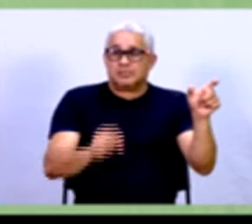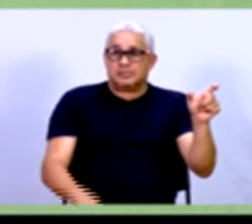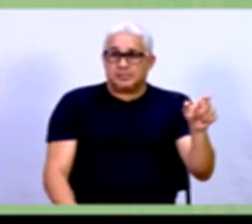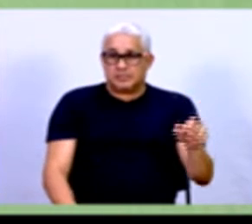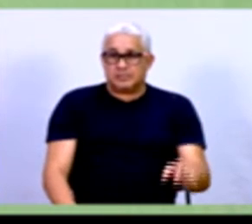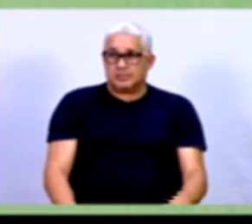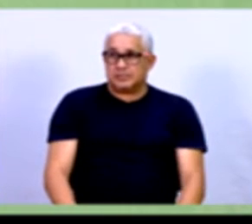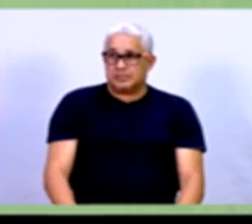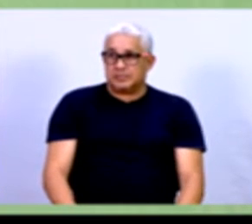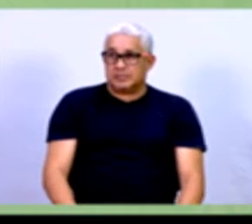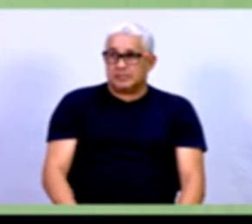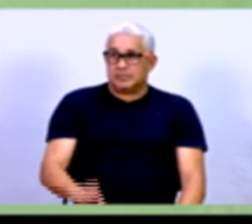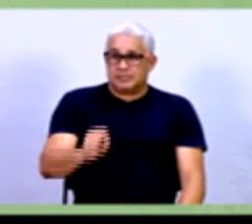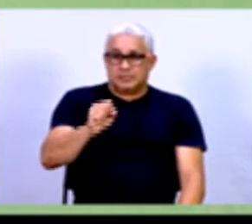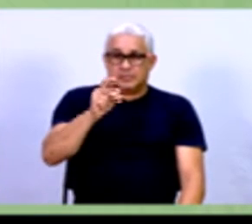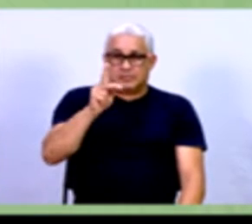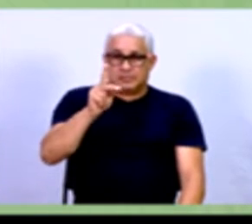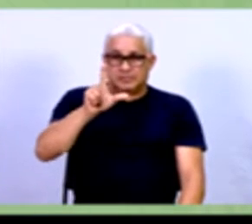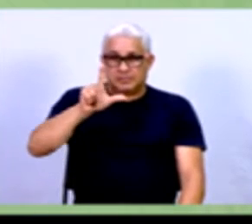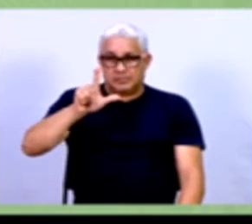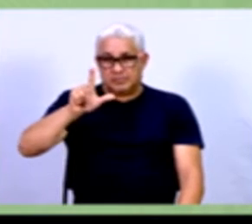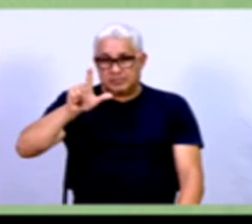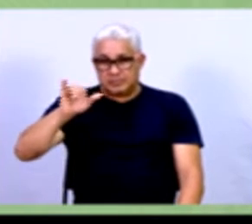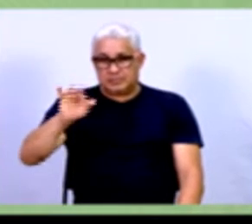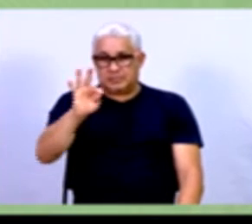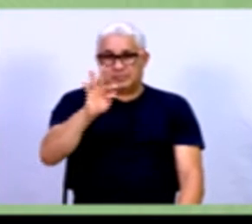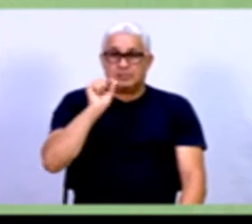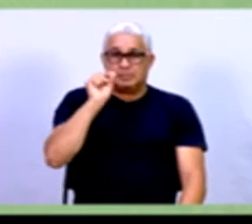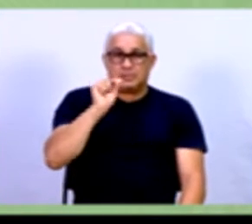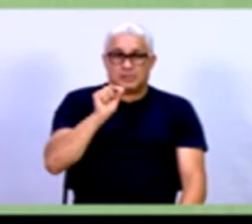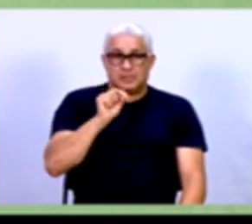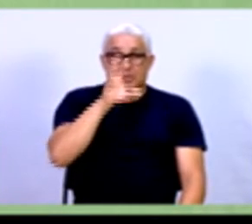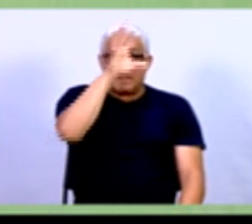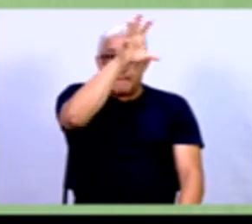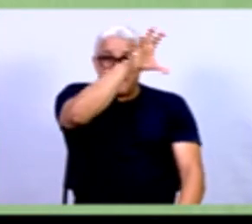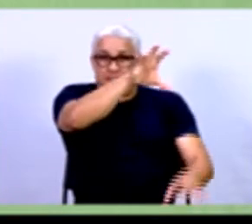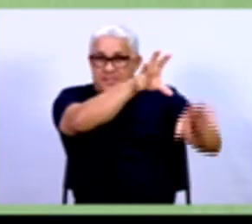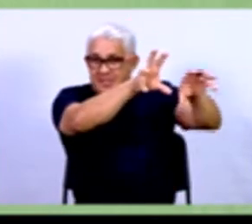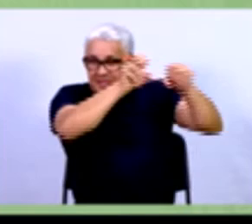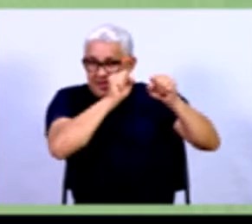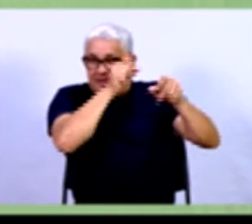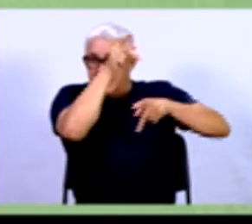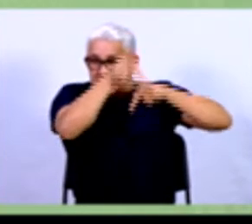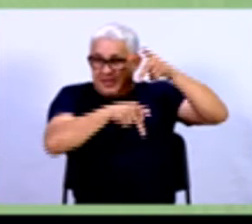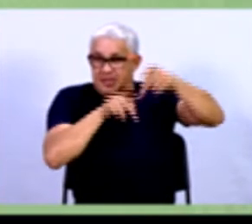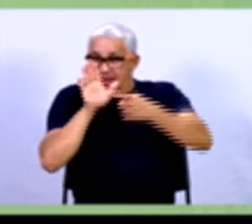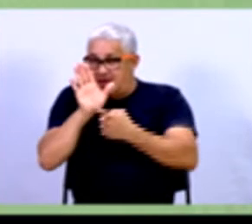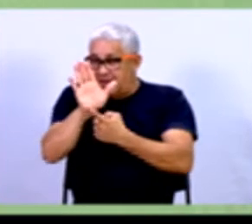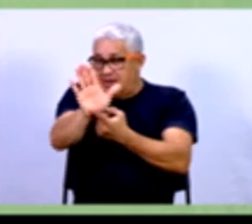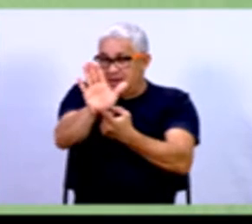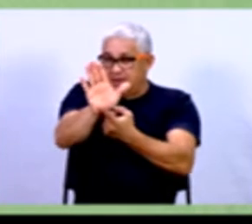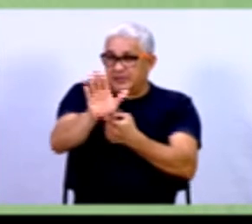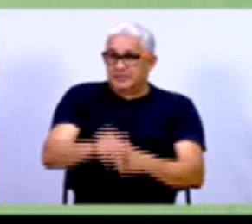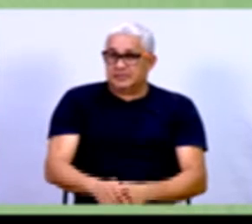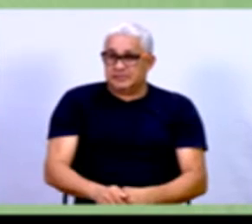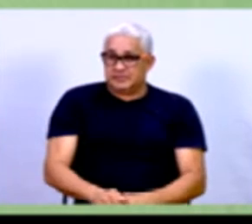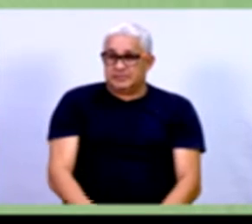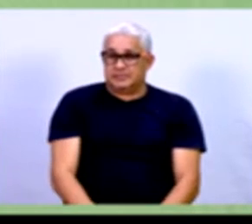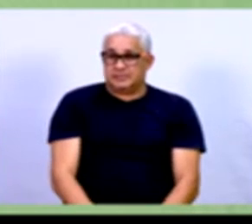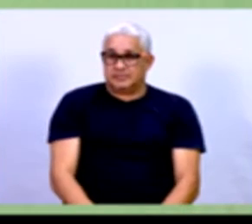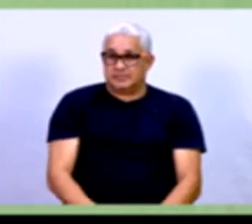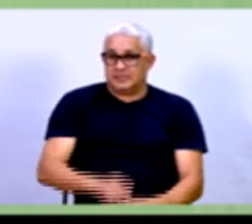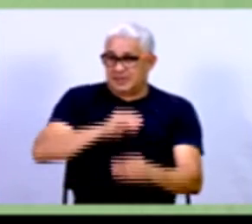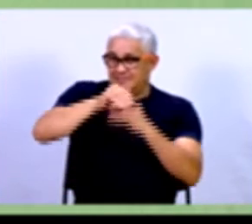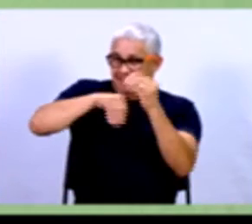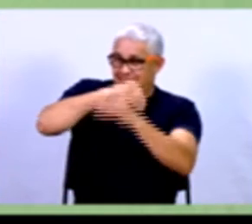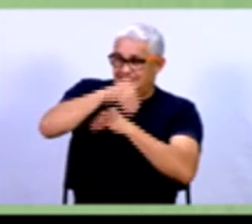split 50-50 é quando você vai pegar uma população, uma amostra, né? Mas é uma amostra heterogênea. Você não